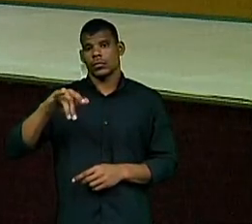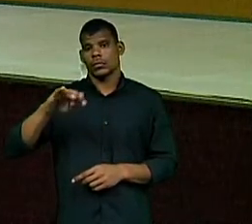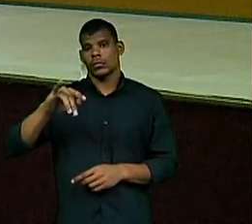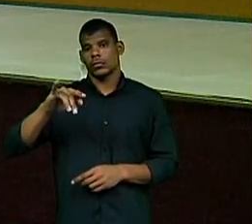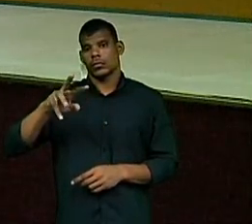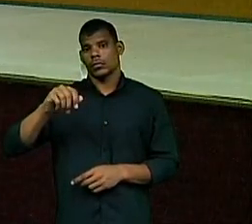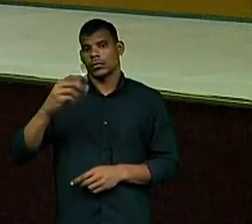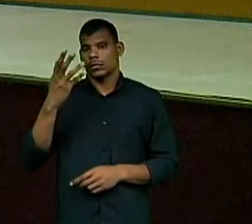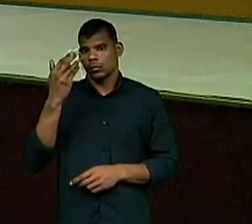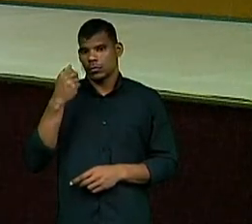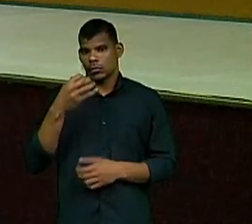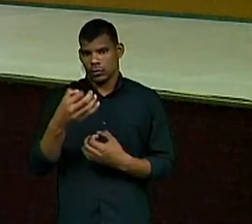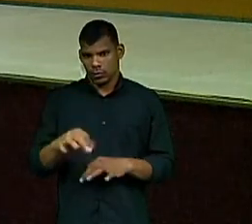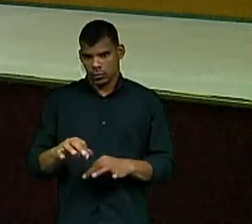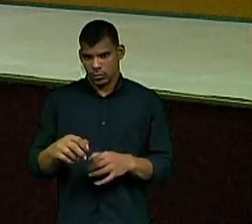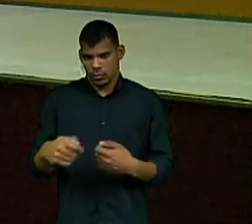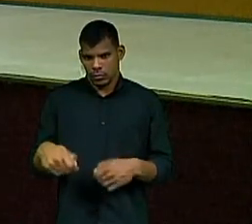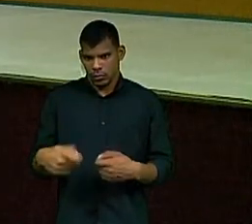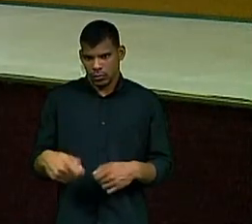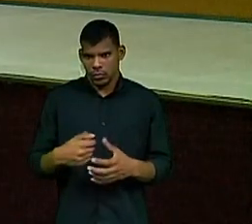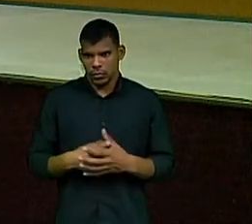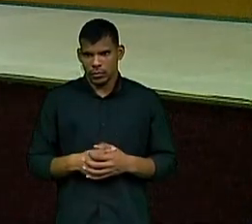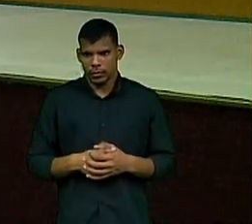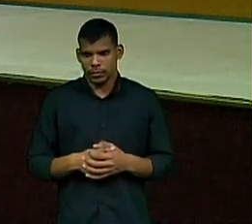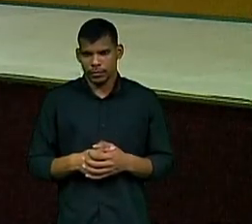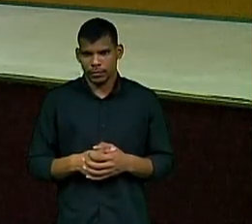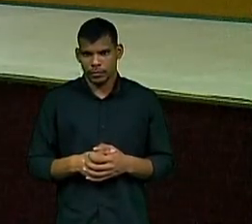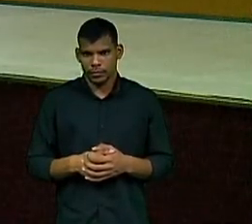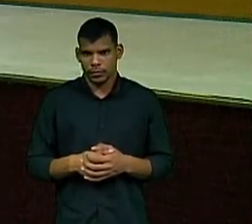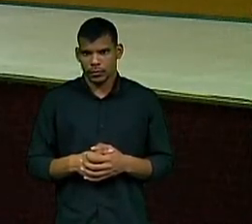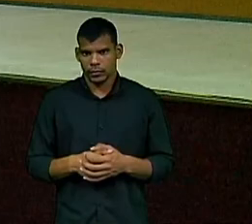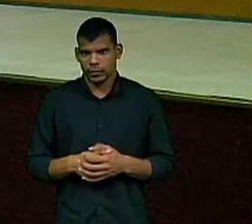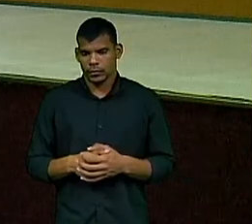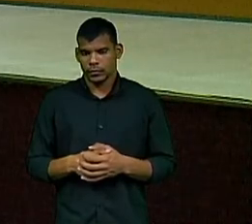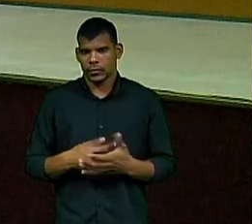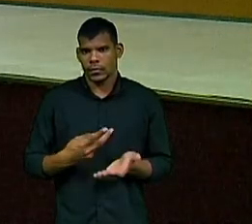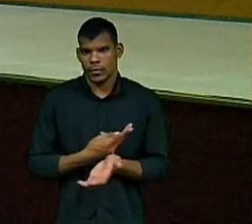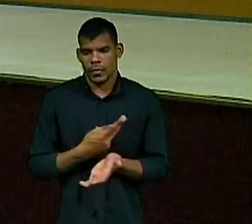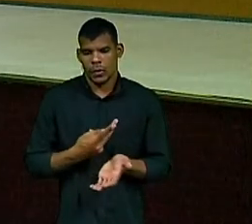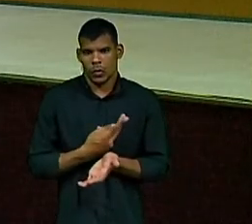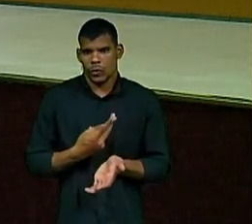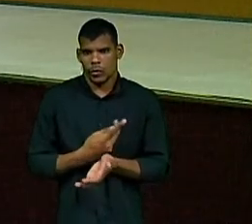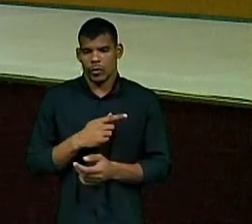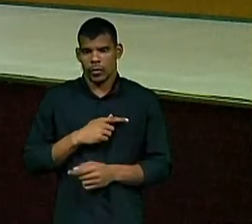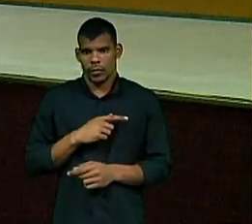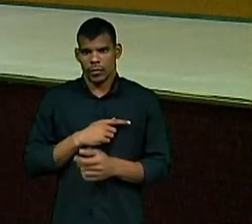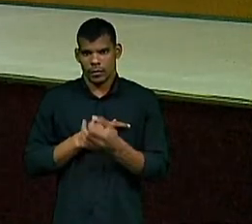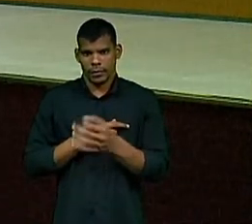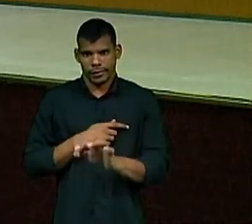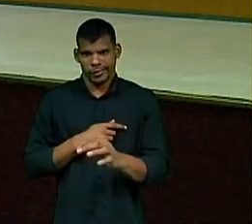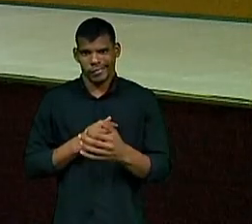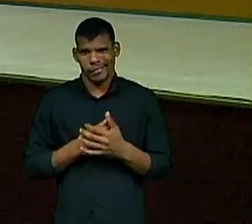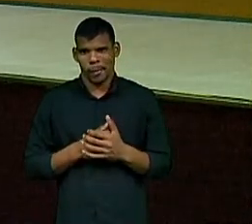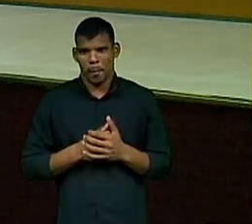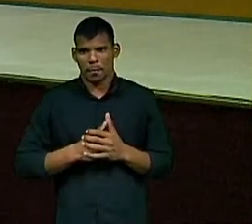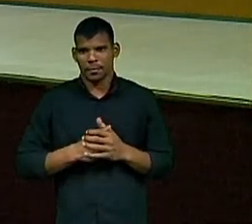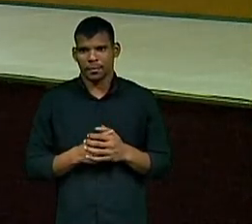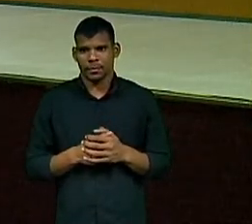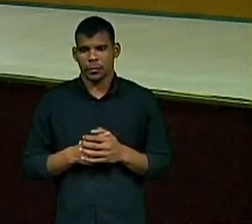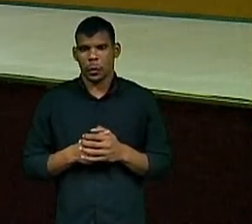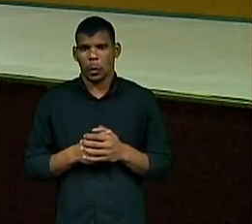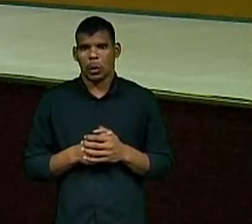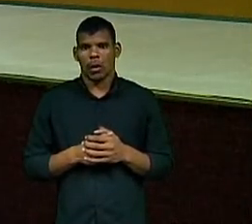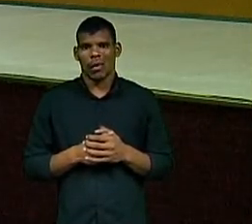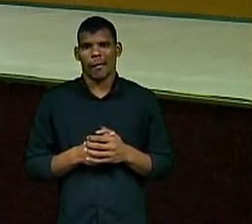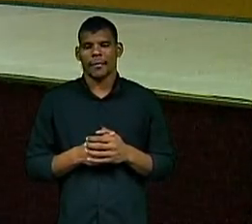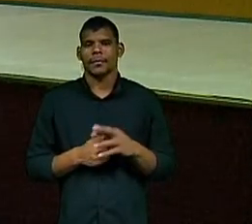qual que estava certo tem quatro aqui tão errado não tem não é verdade o